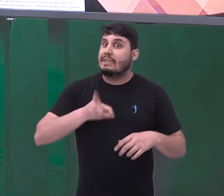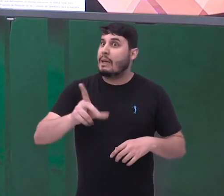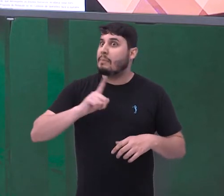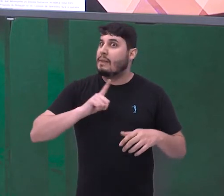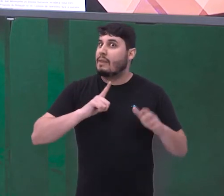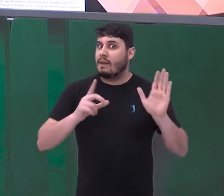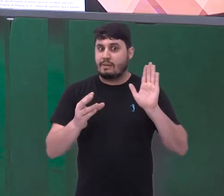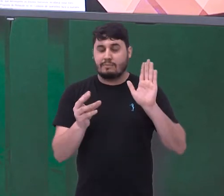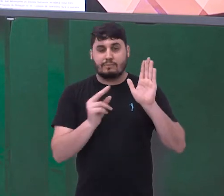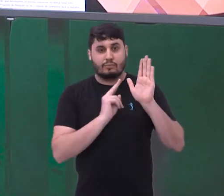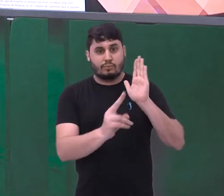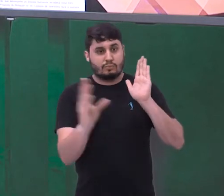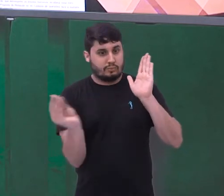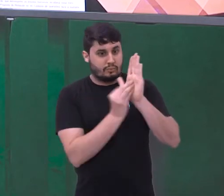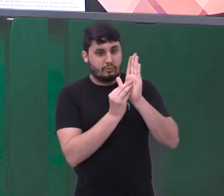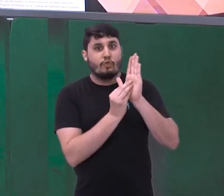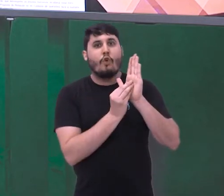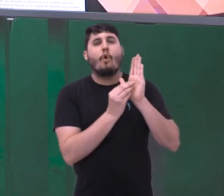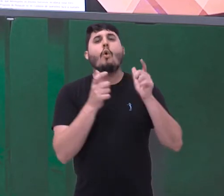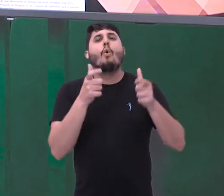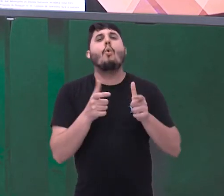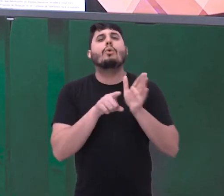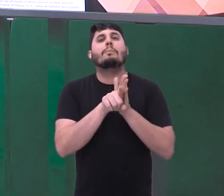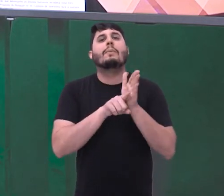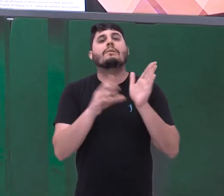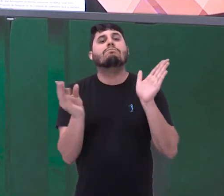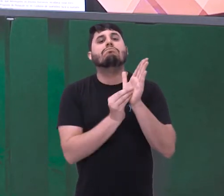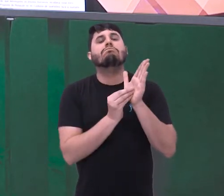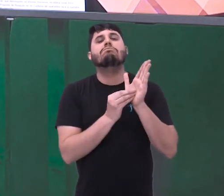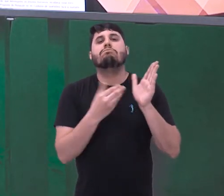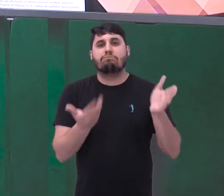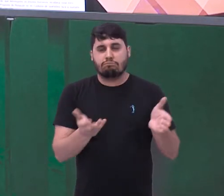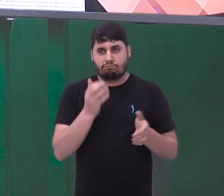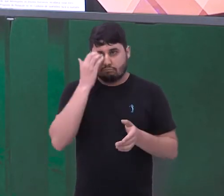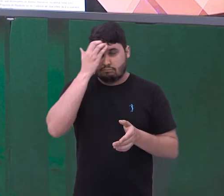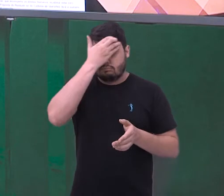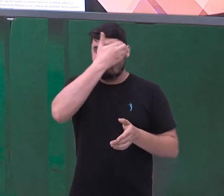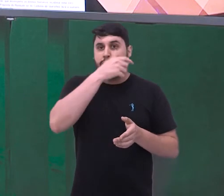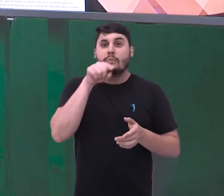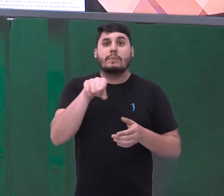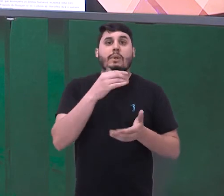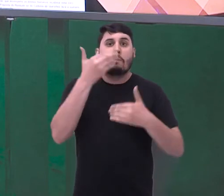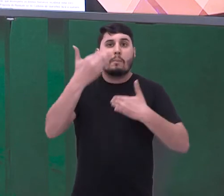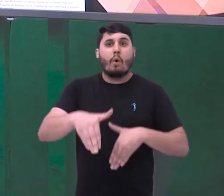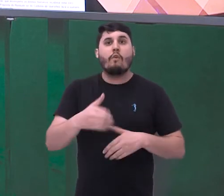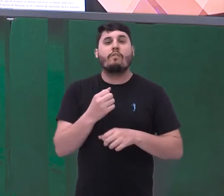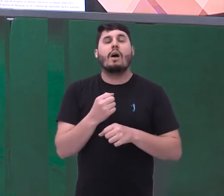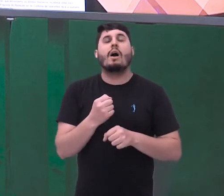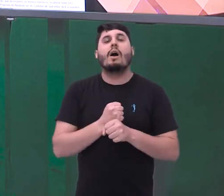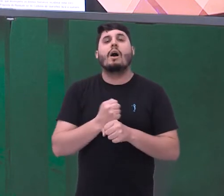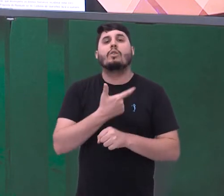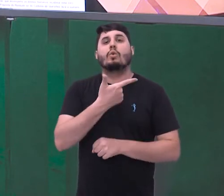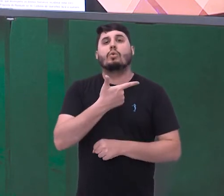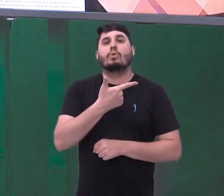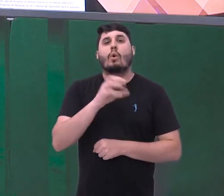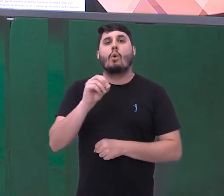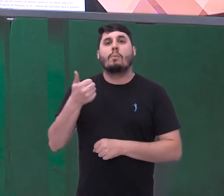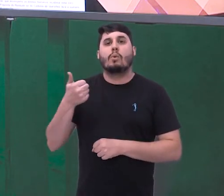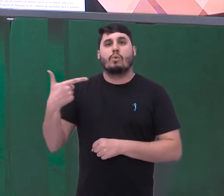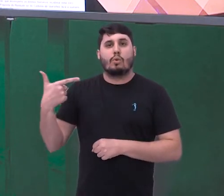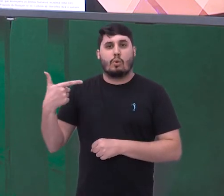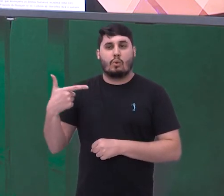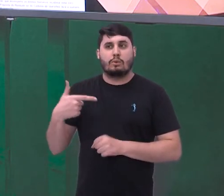fonte e o dia. Essa prova a gente fez em novembro de 2012. Novembro ou